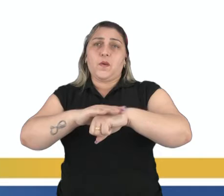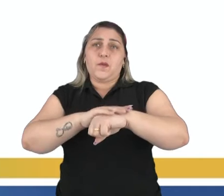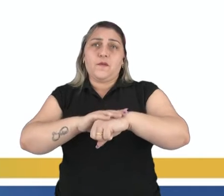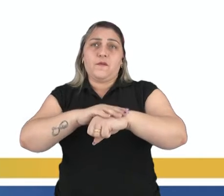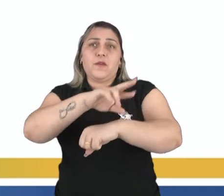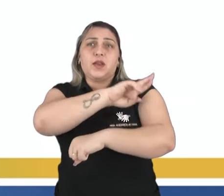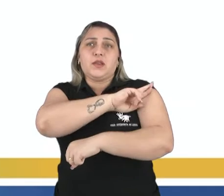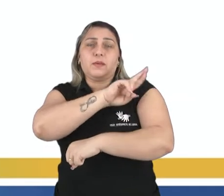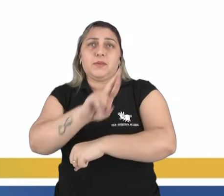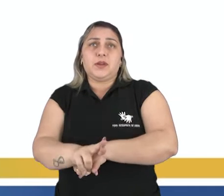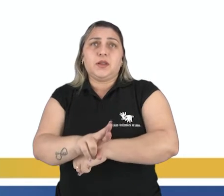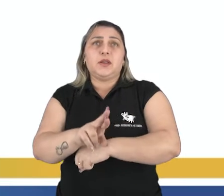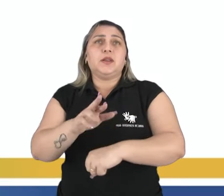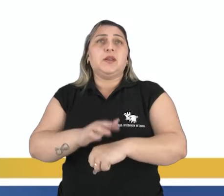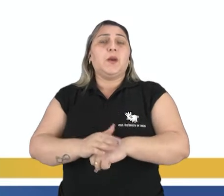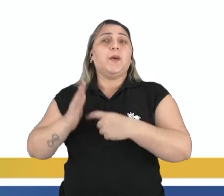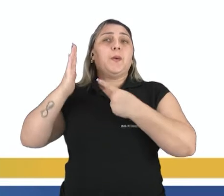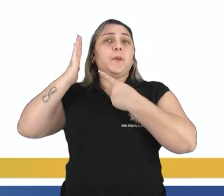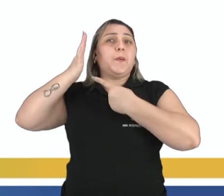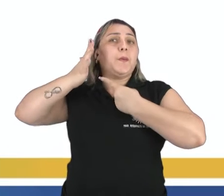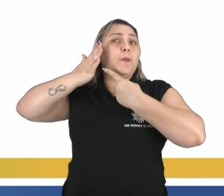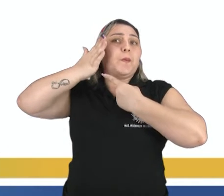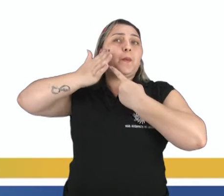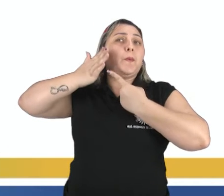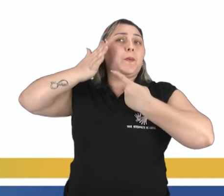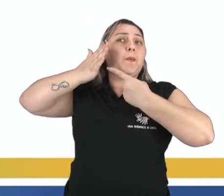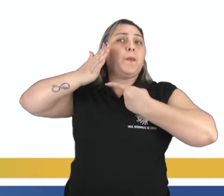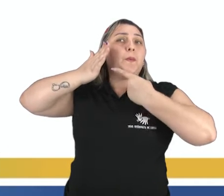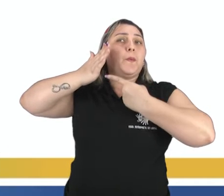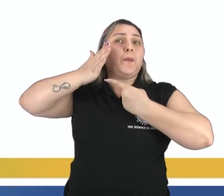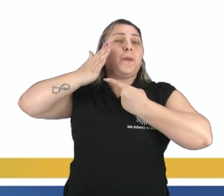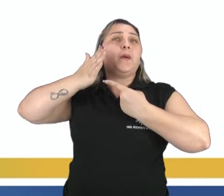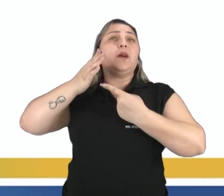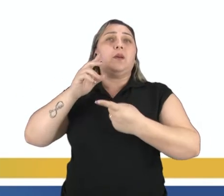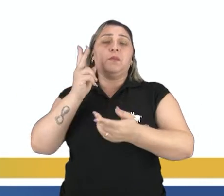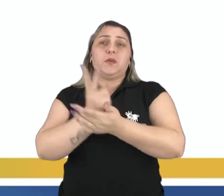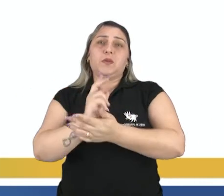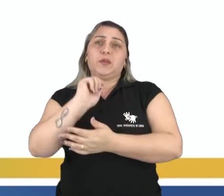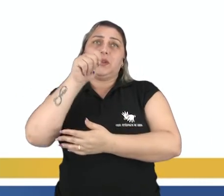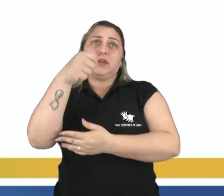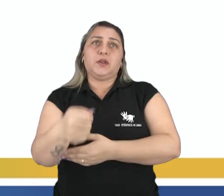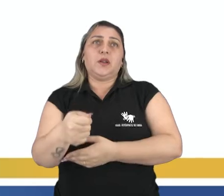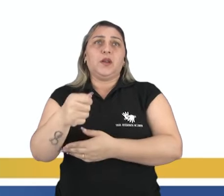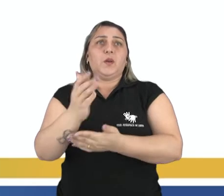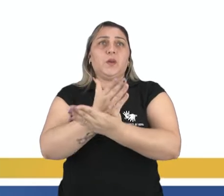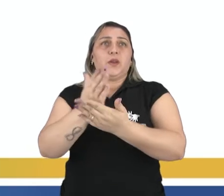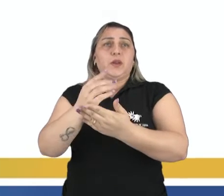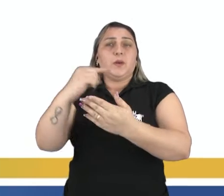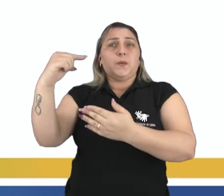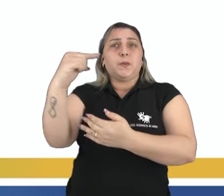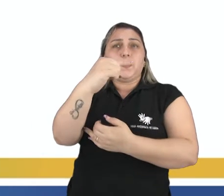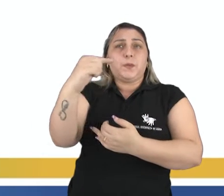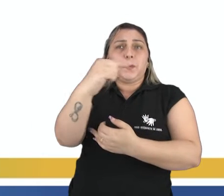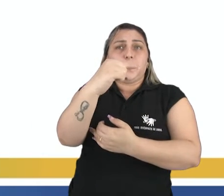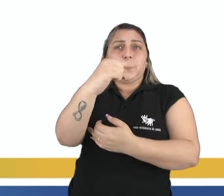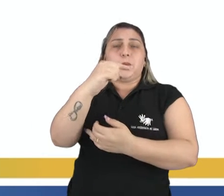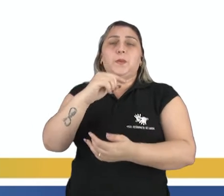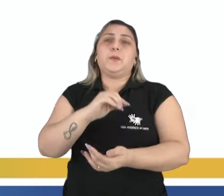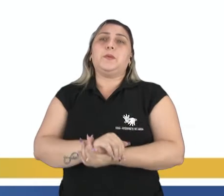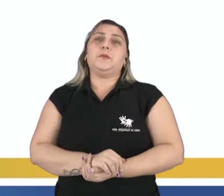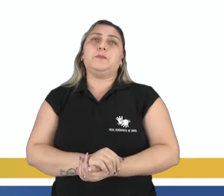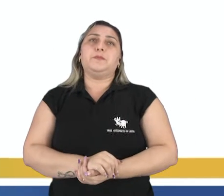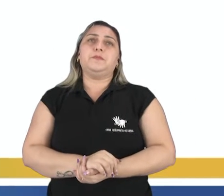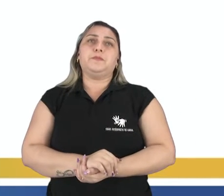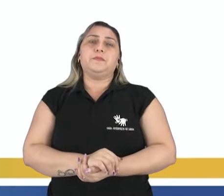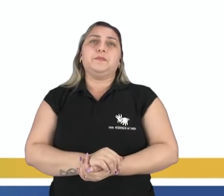tá? Então, todo discurso dentro de um texto ele é marcado por esse sinal de pontuação aí no início do diálogo, que é o